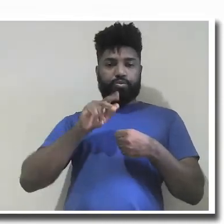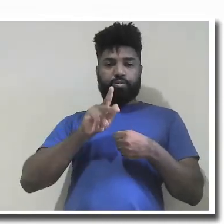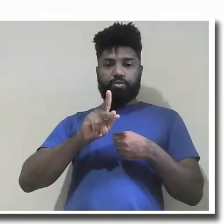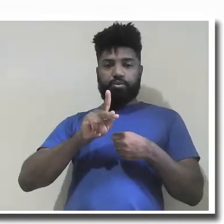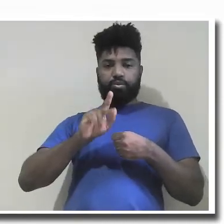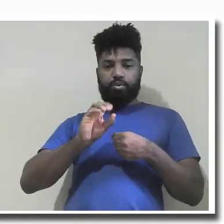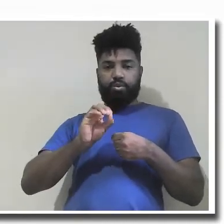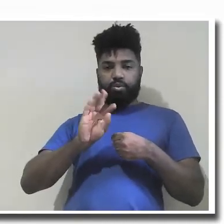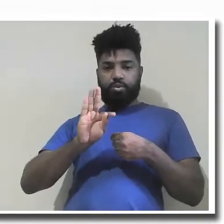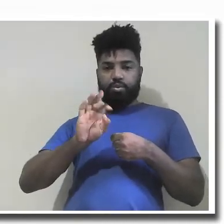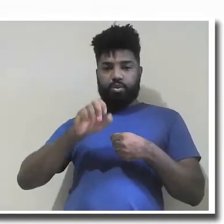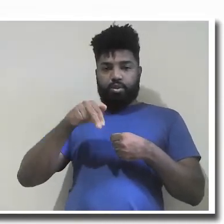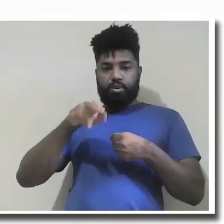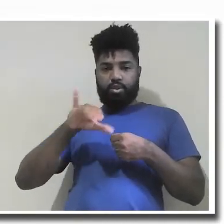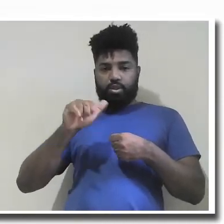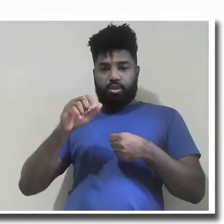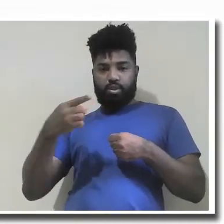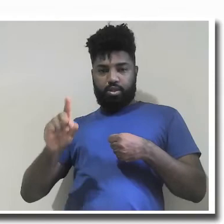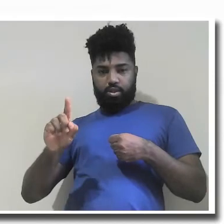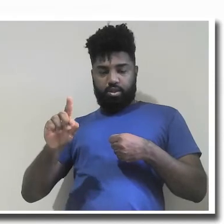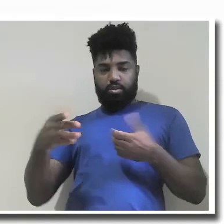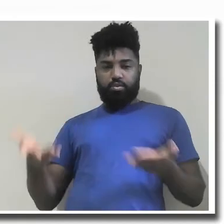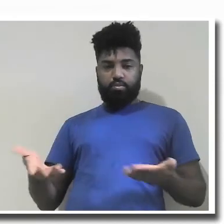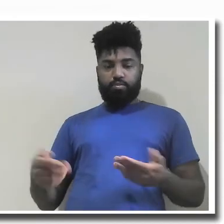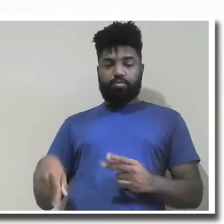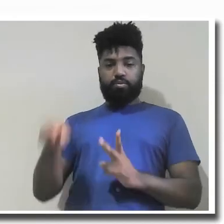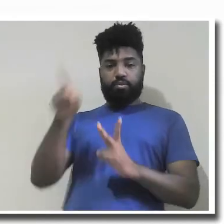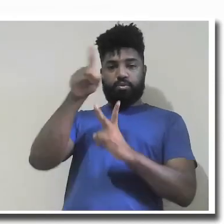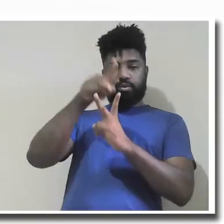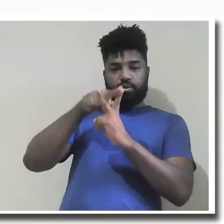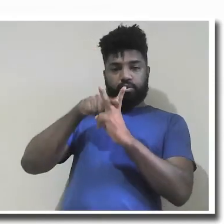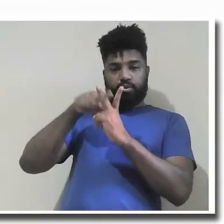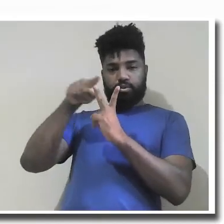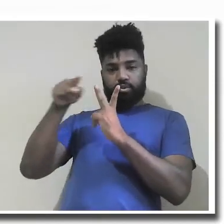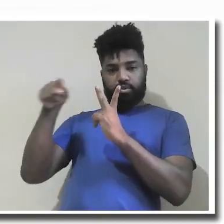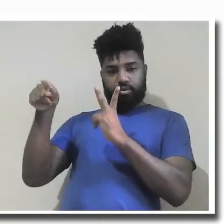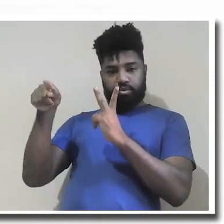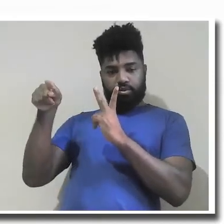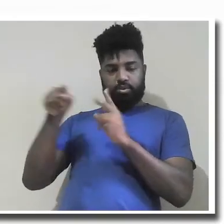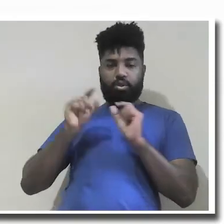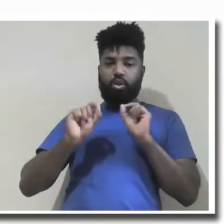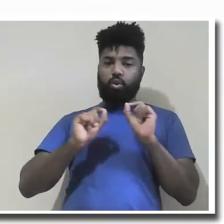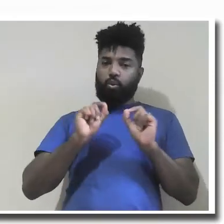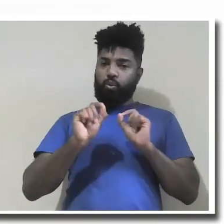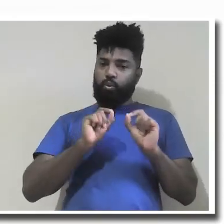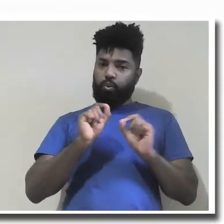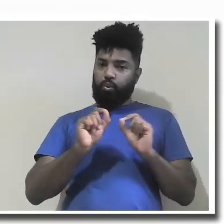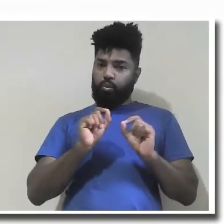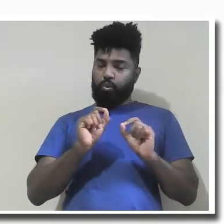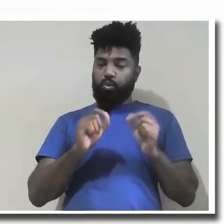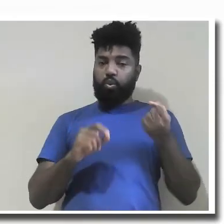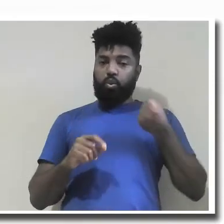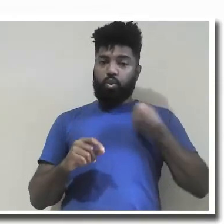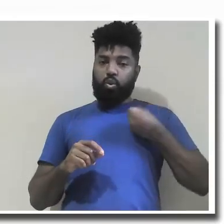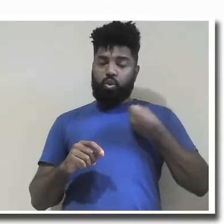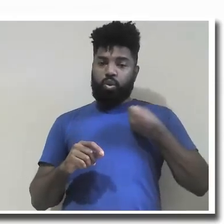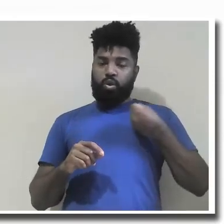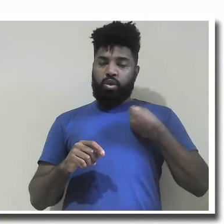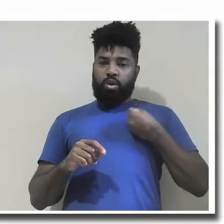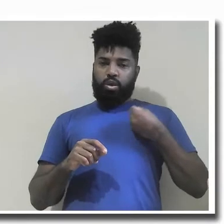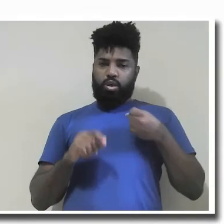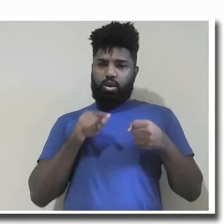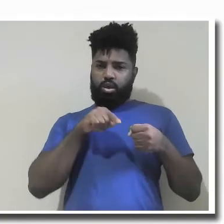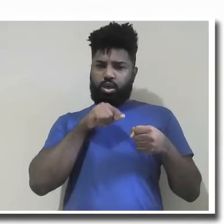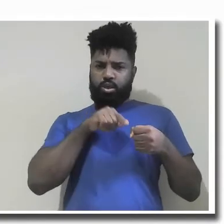e radiciação, que nada mais é do que o cálculo de um número